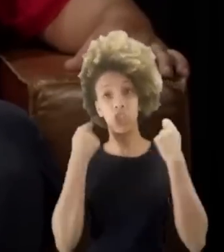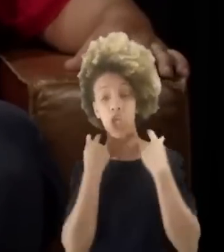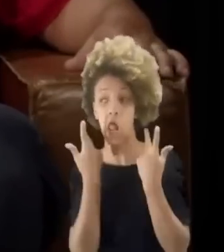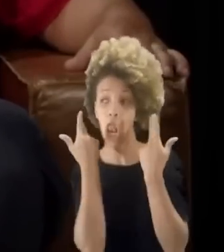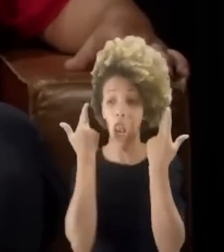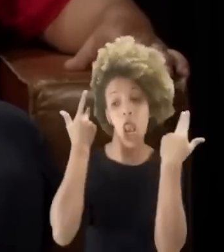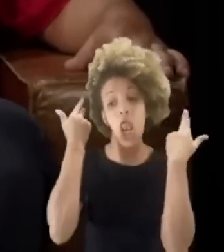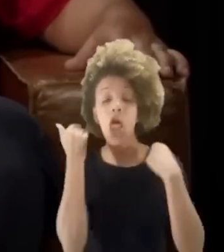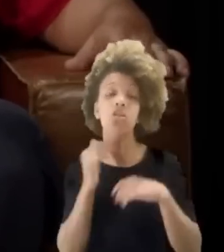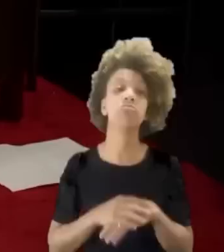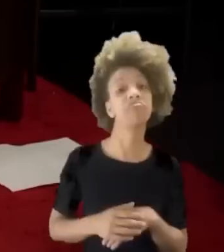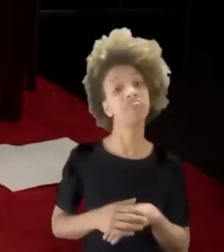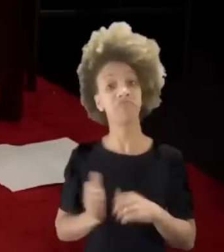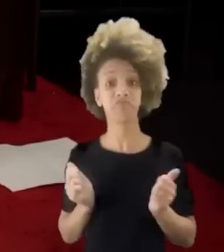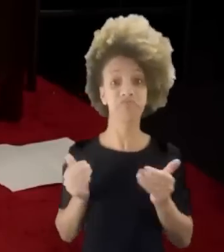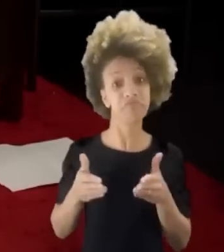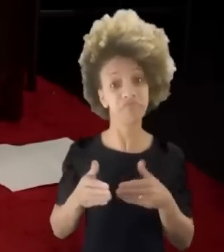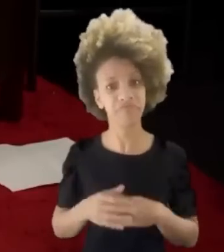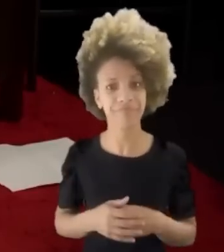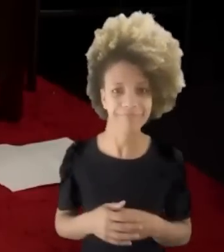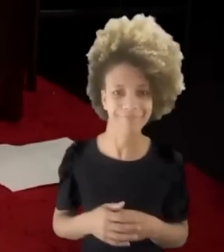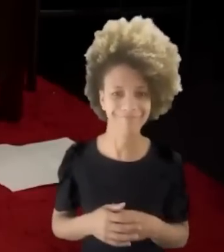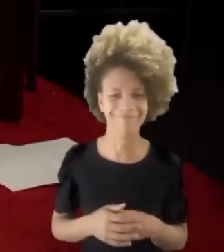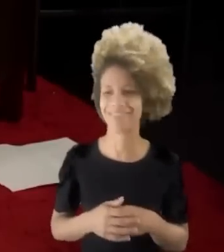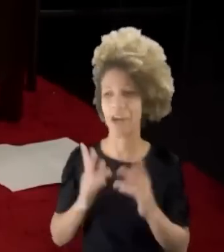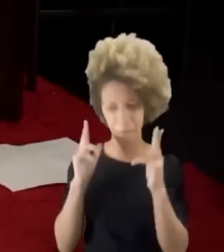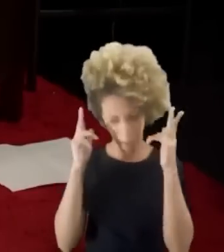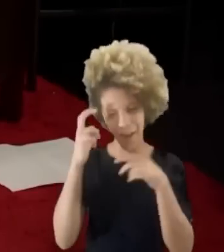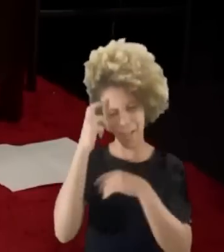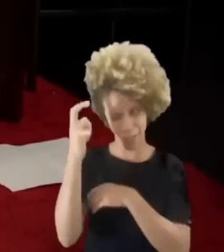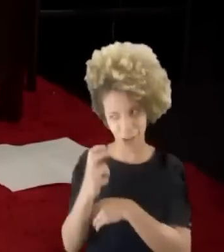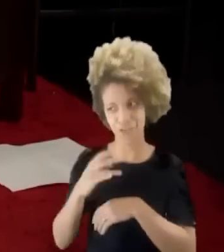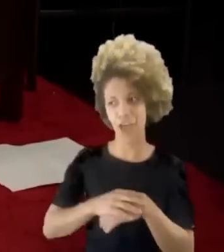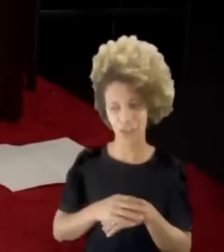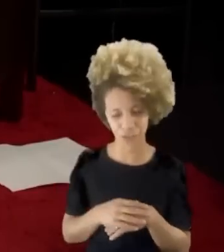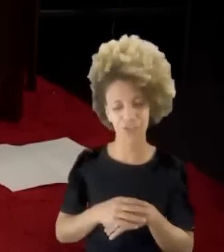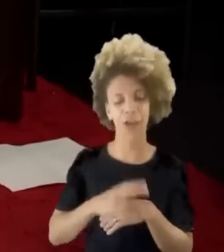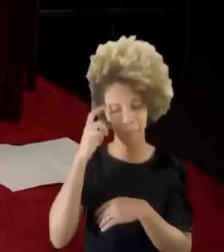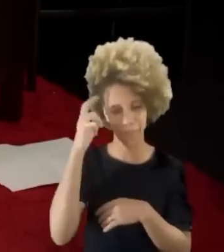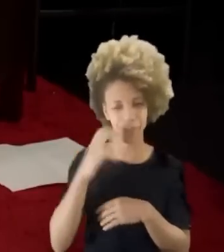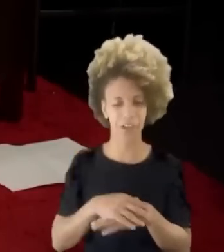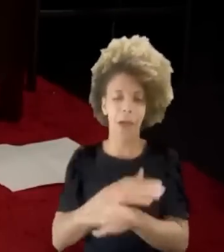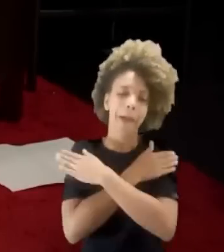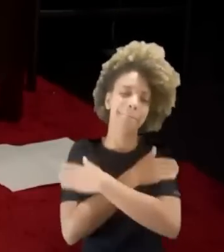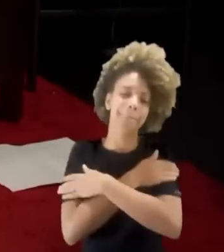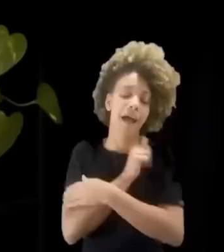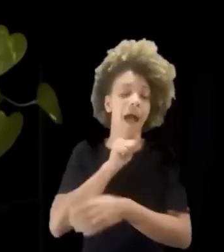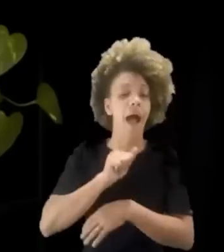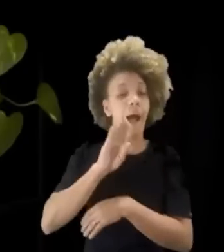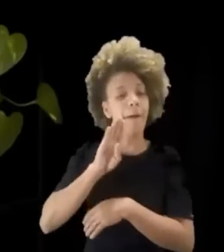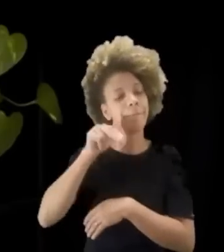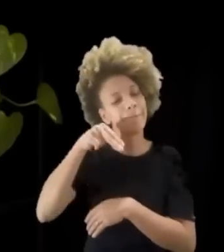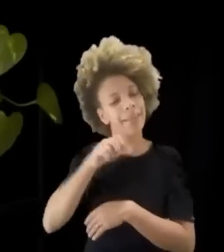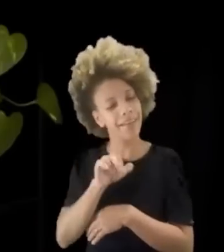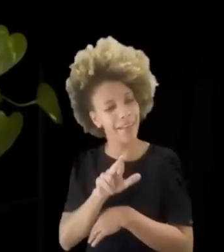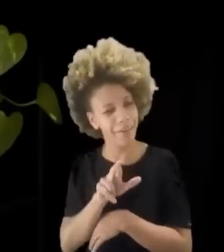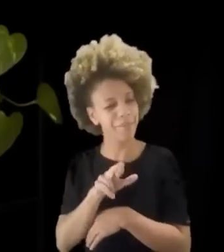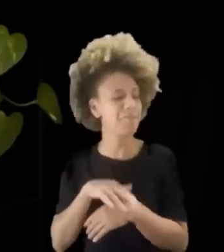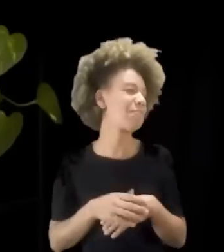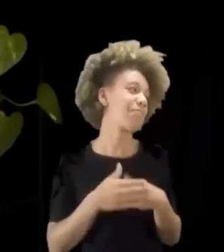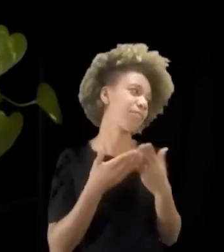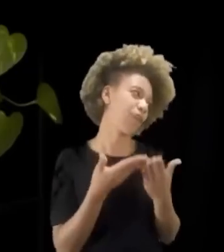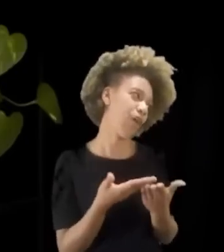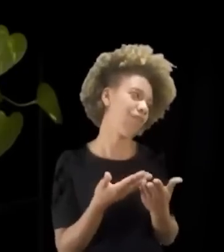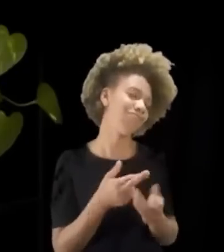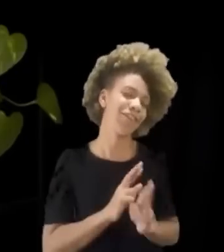pescoço dele na gilete é o Barbeiro é muito importante Vamos mandar um abraço para o Abner e